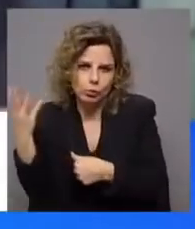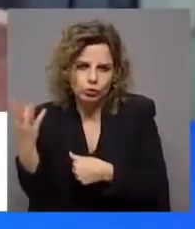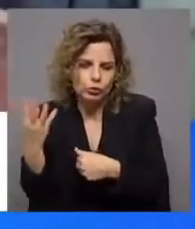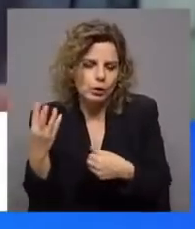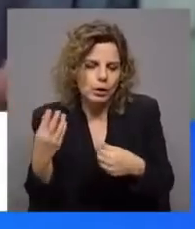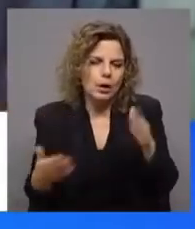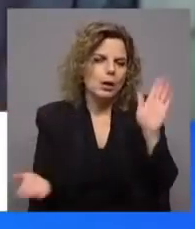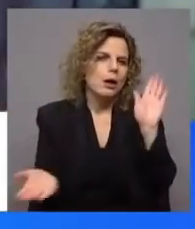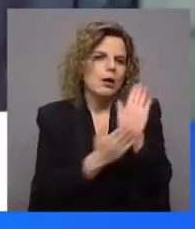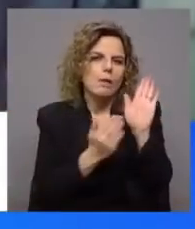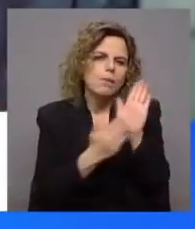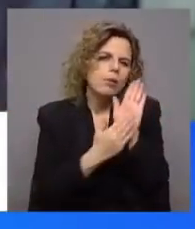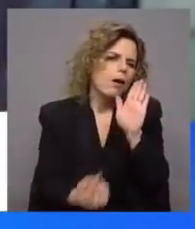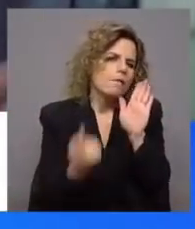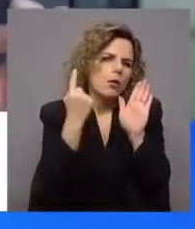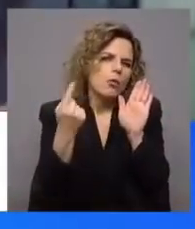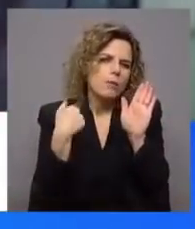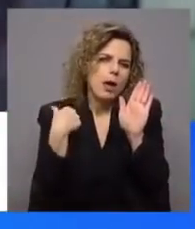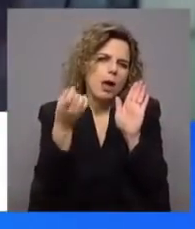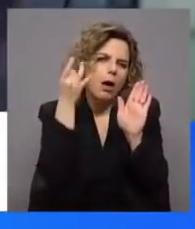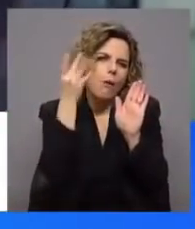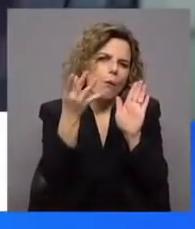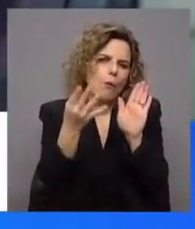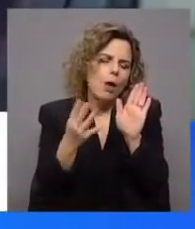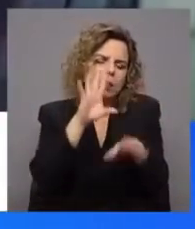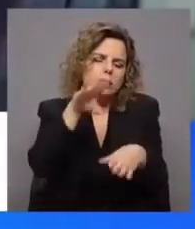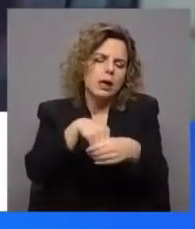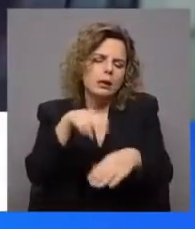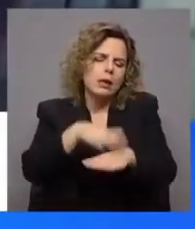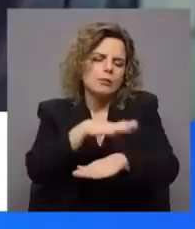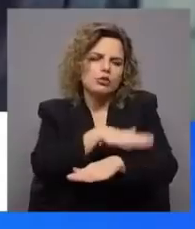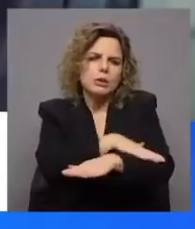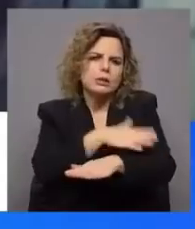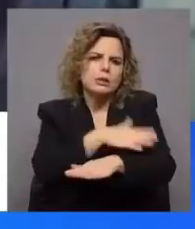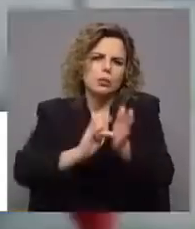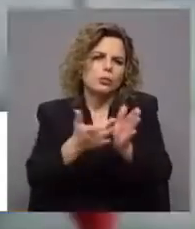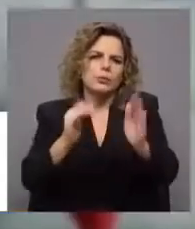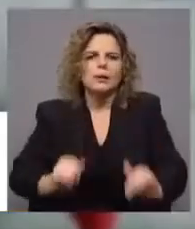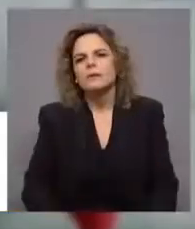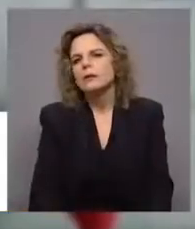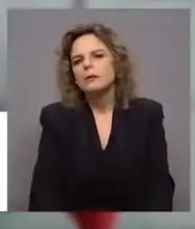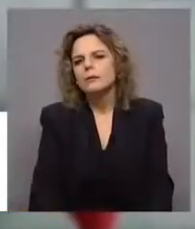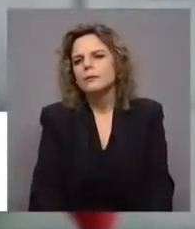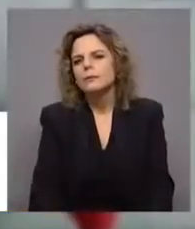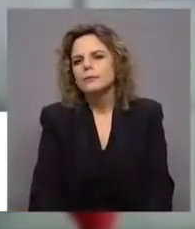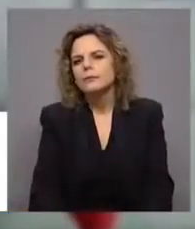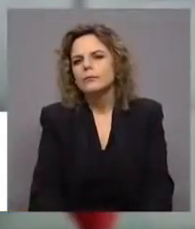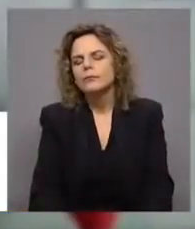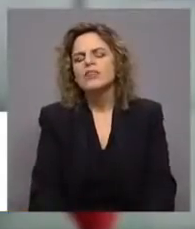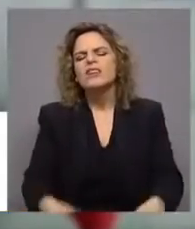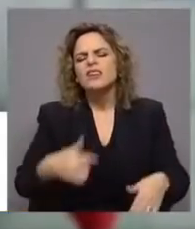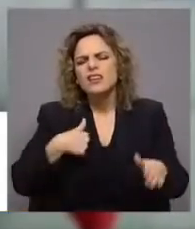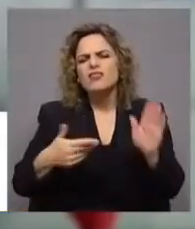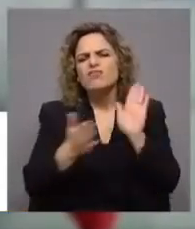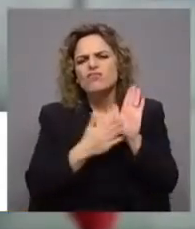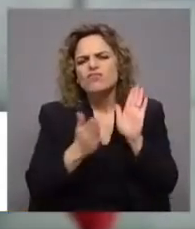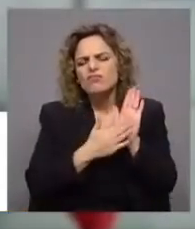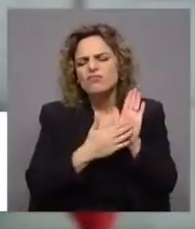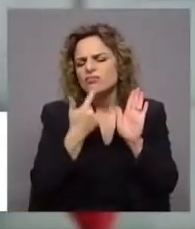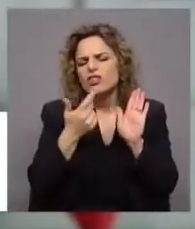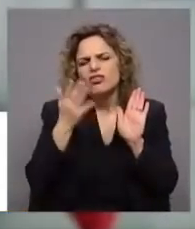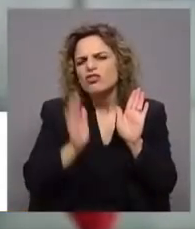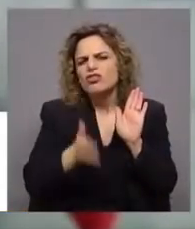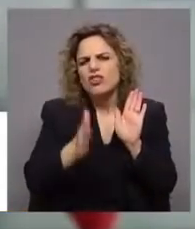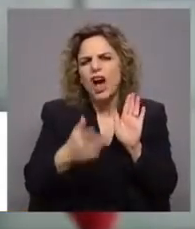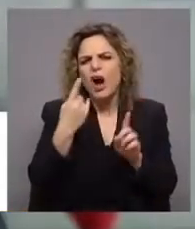única prova de delito meu na administração do Brasil. Eu já provei todas as coisas que